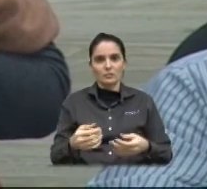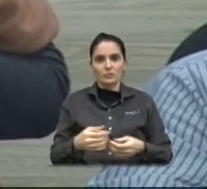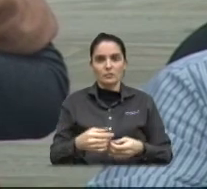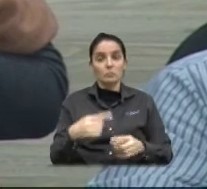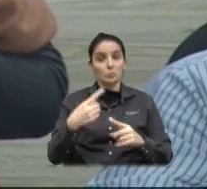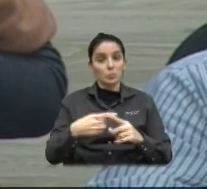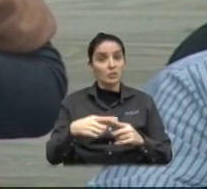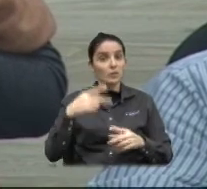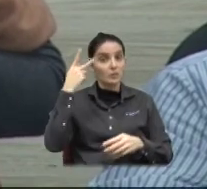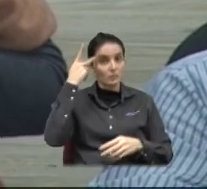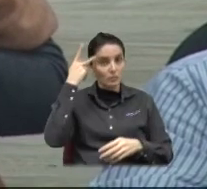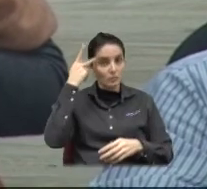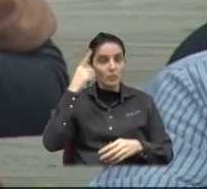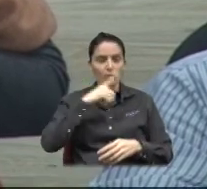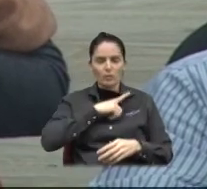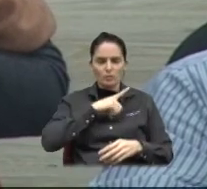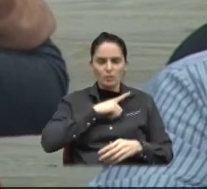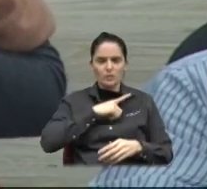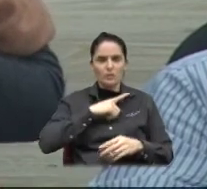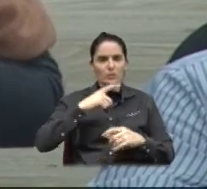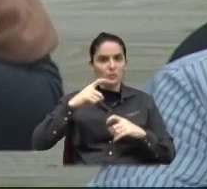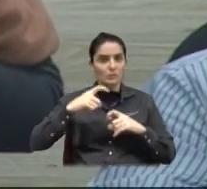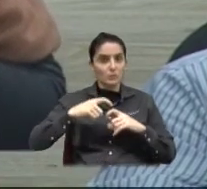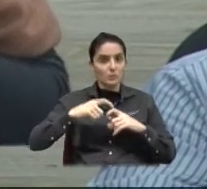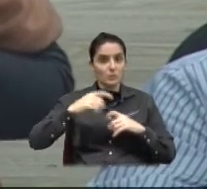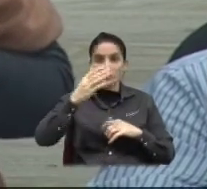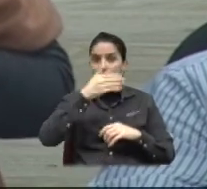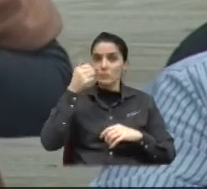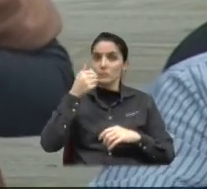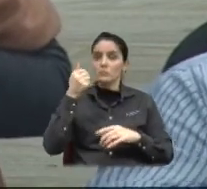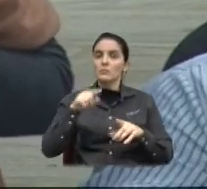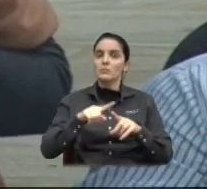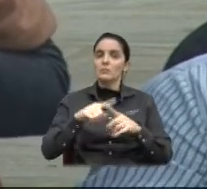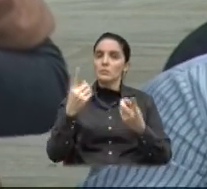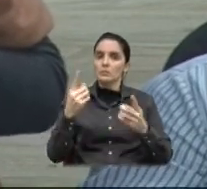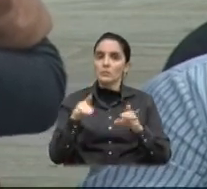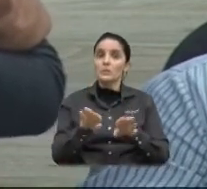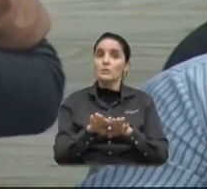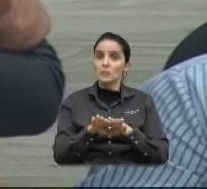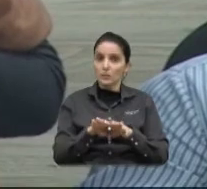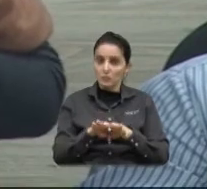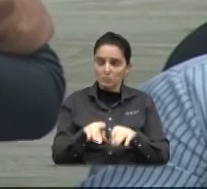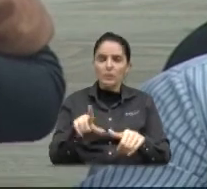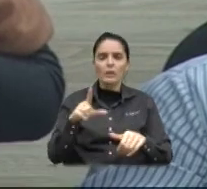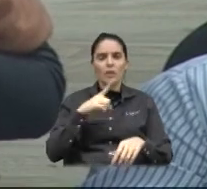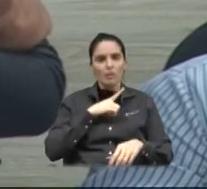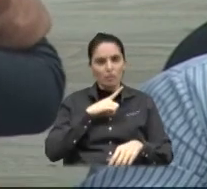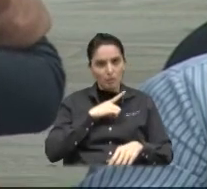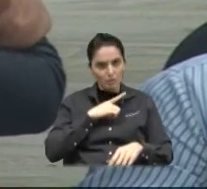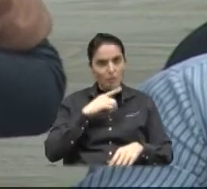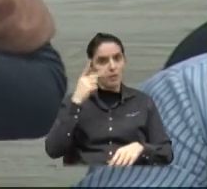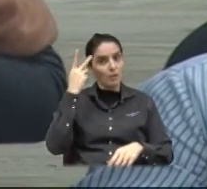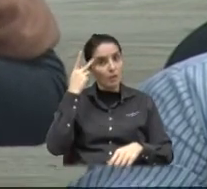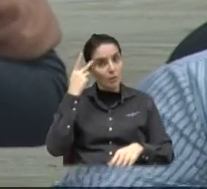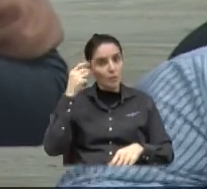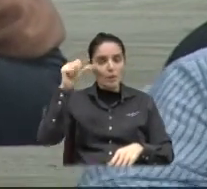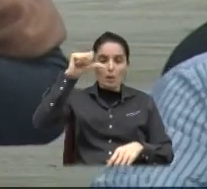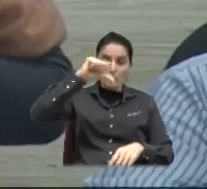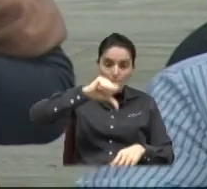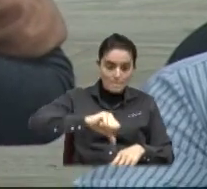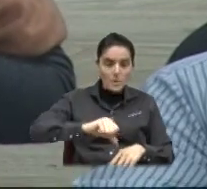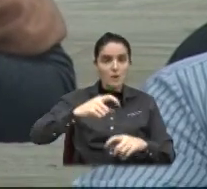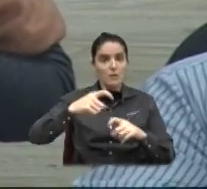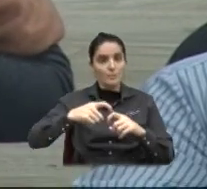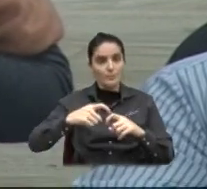nós temos a melhor medicina do mundo mas nós também temos a pior medicina do mundo e isso acho que vai para todas essas questões